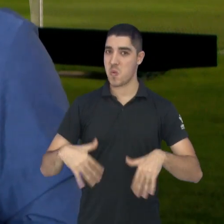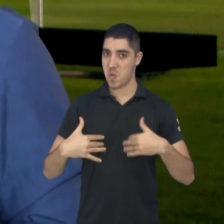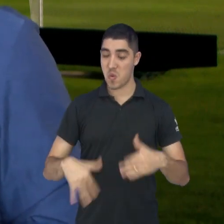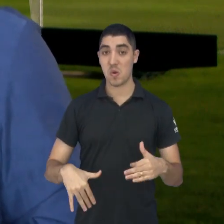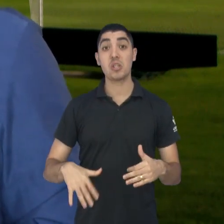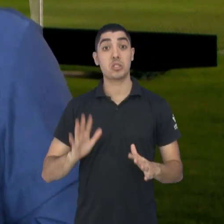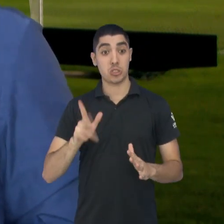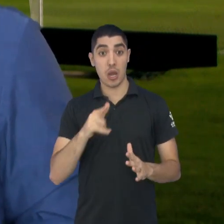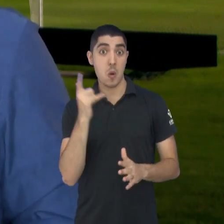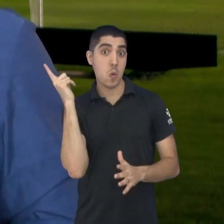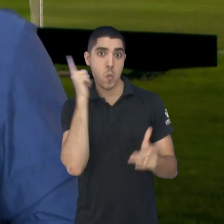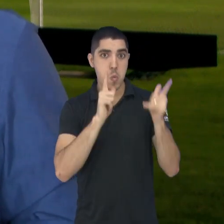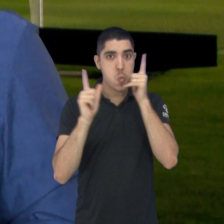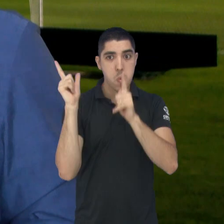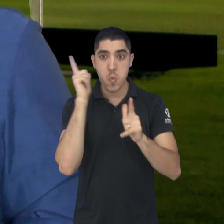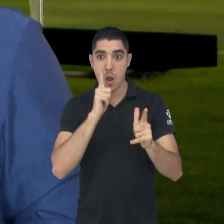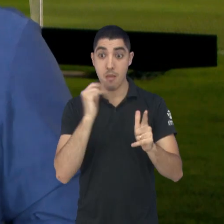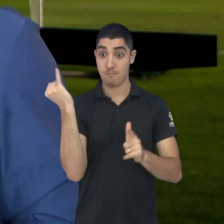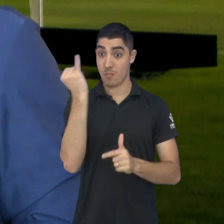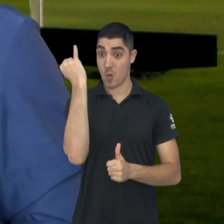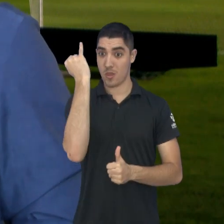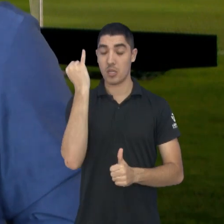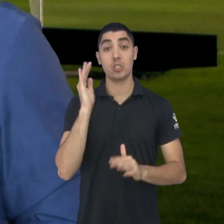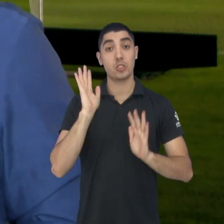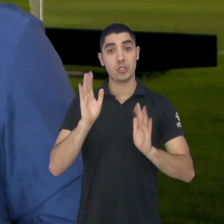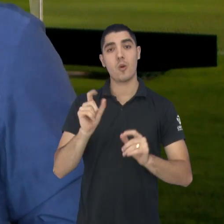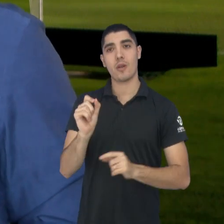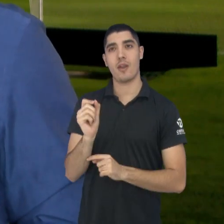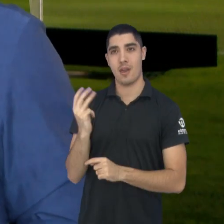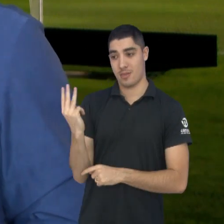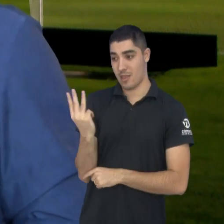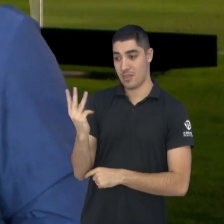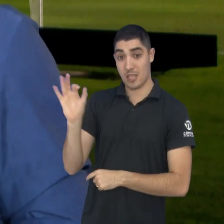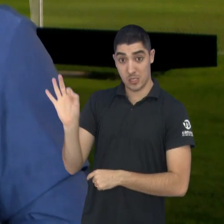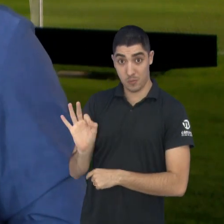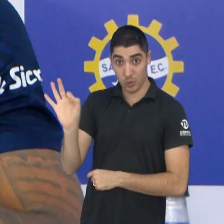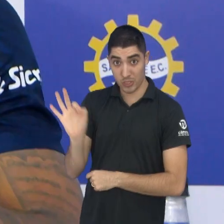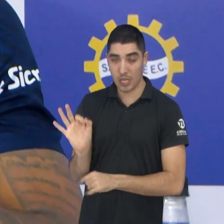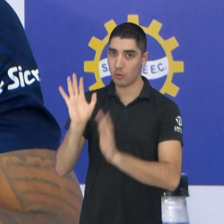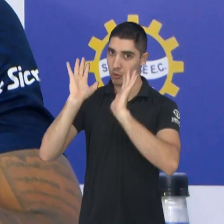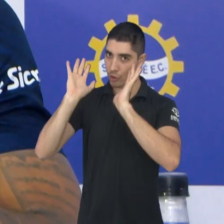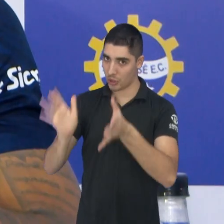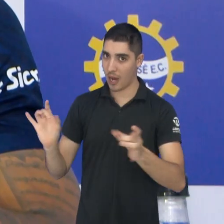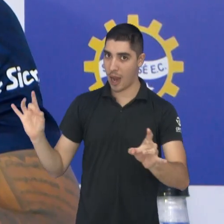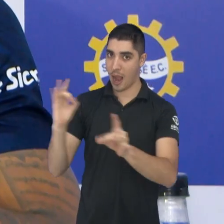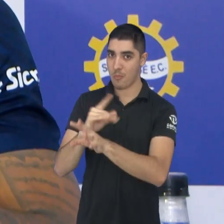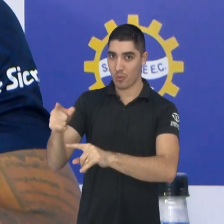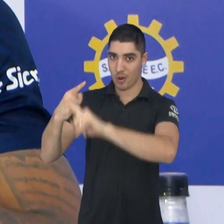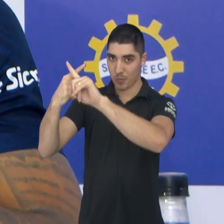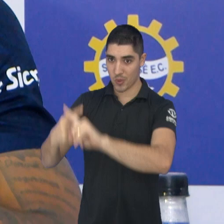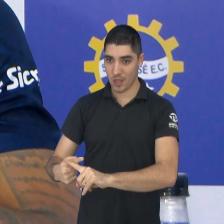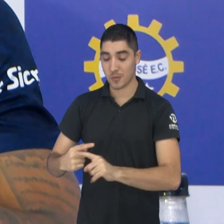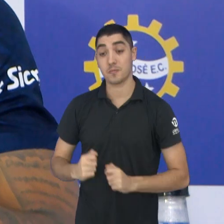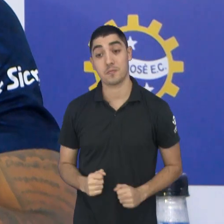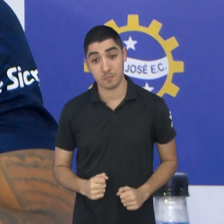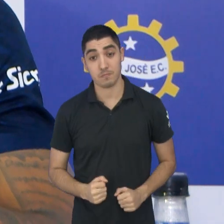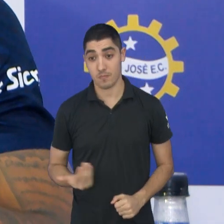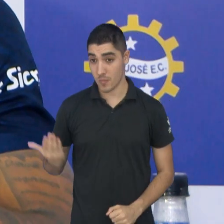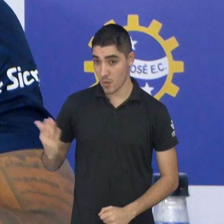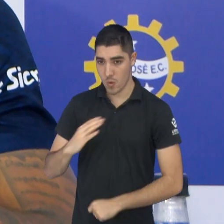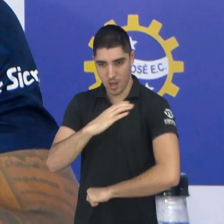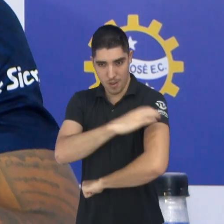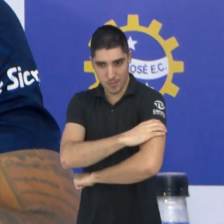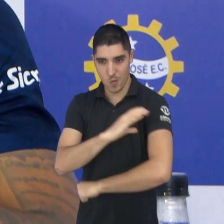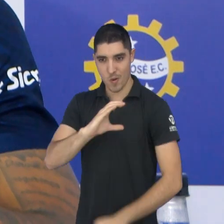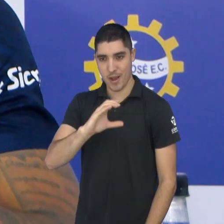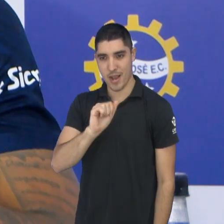ficando mais sólidos. 1/3 da Série A2 já ficou para trás. Para o zagueiro e capitão Caio César, a partida